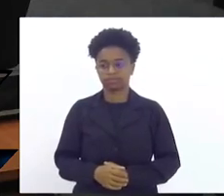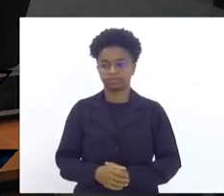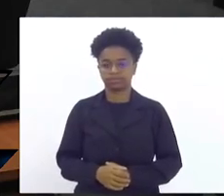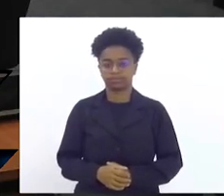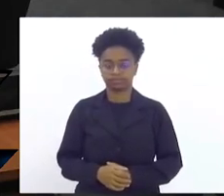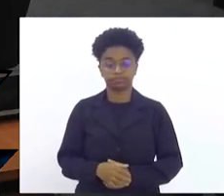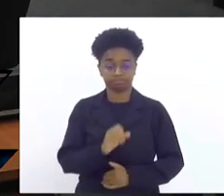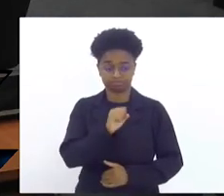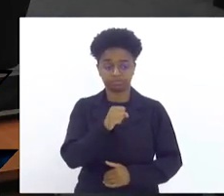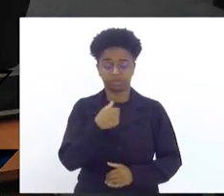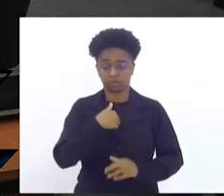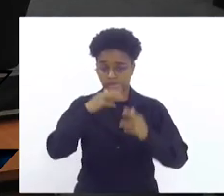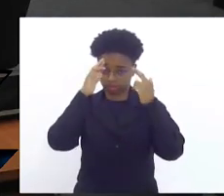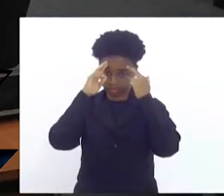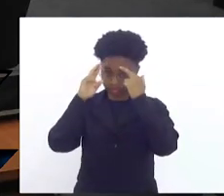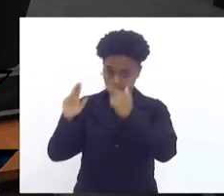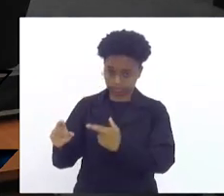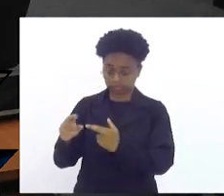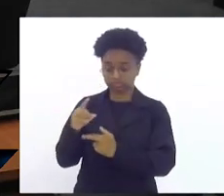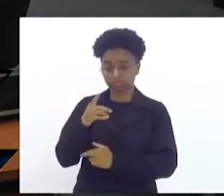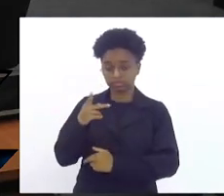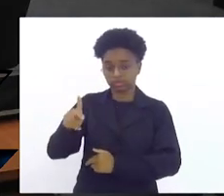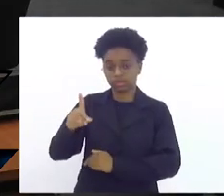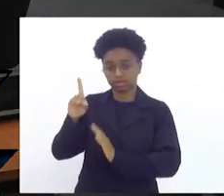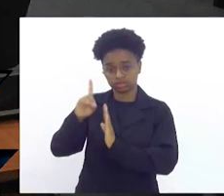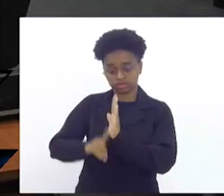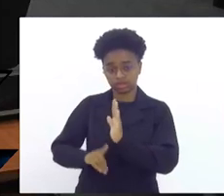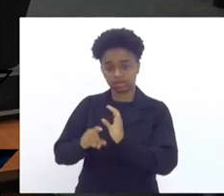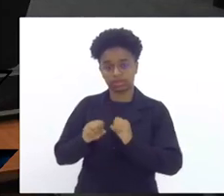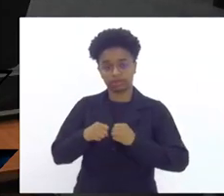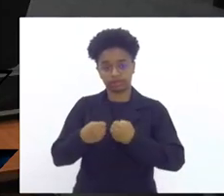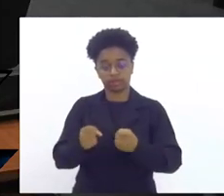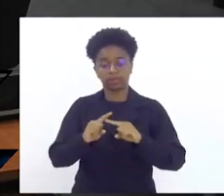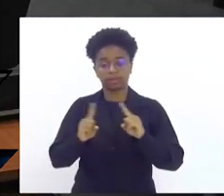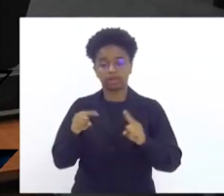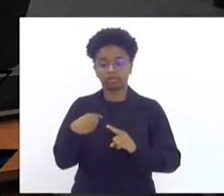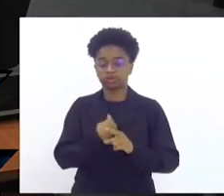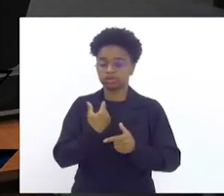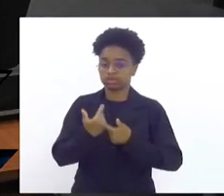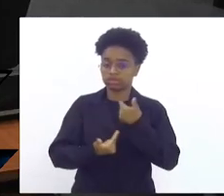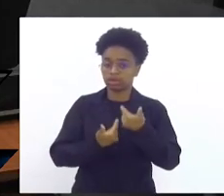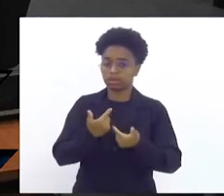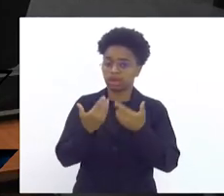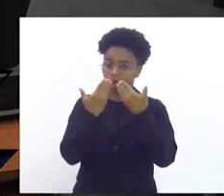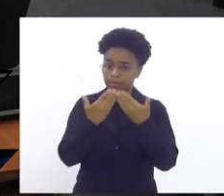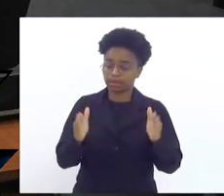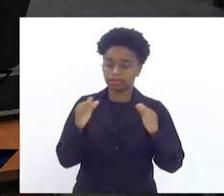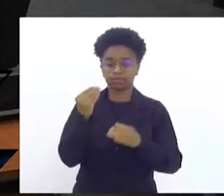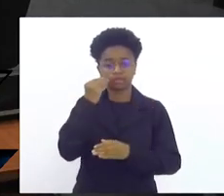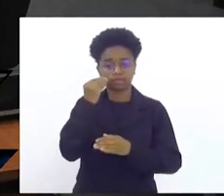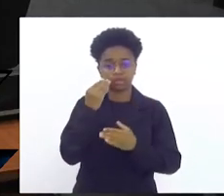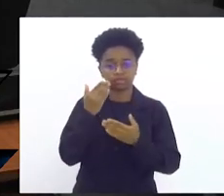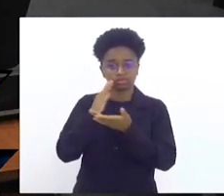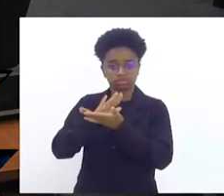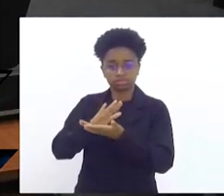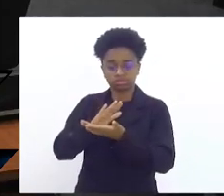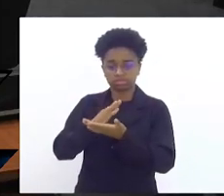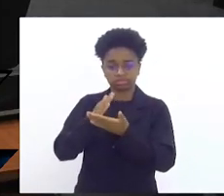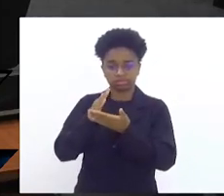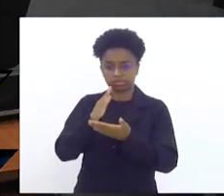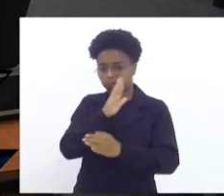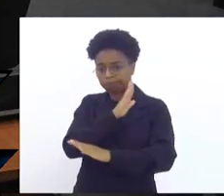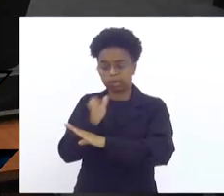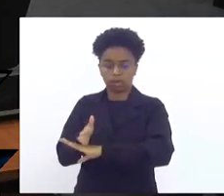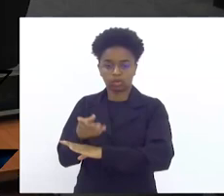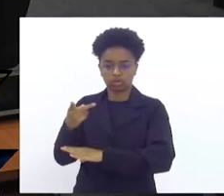eu respeito a o seu direito de defendê-las mas eu vou trabalhar abertamente para ter derrotar as suas ideias não só aqui no Rio de